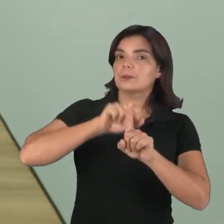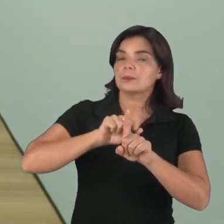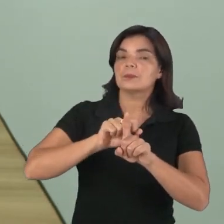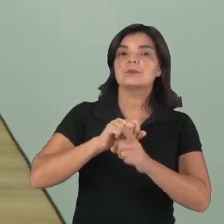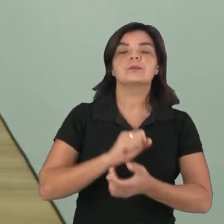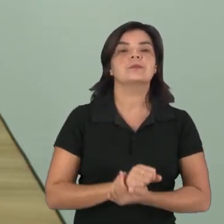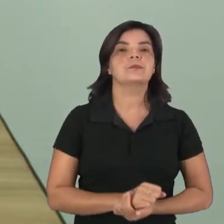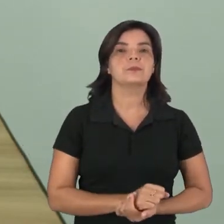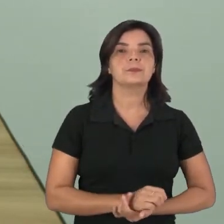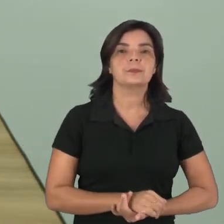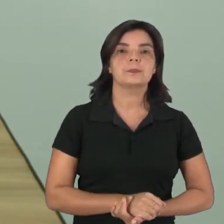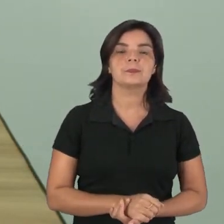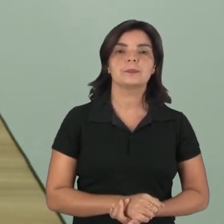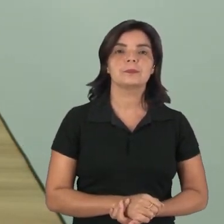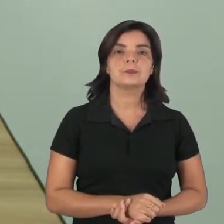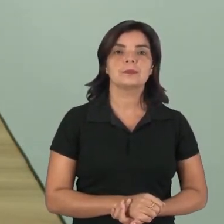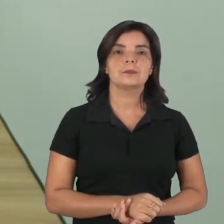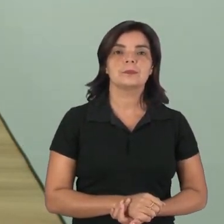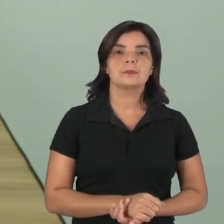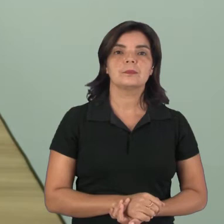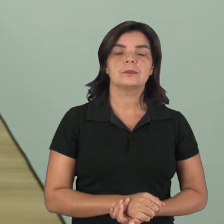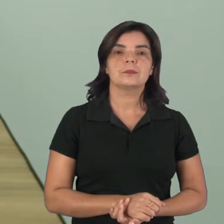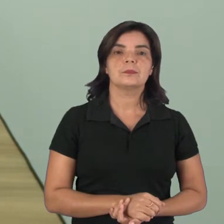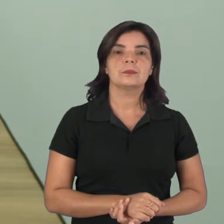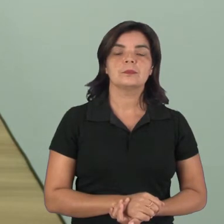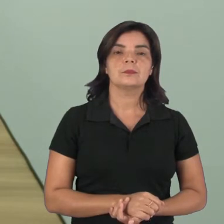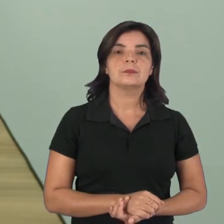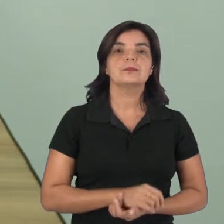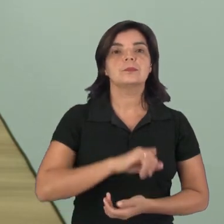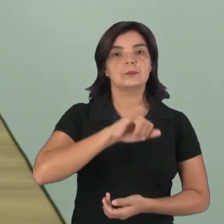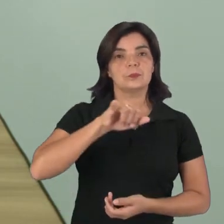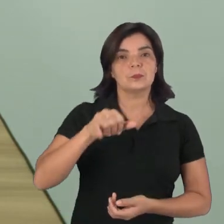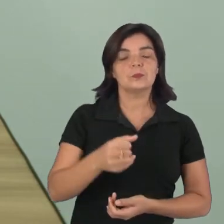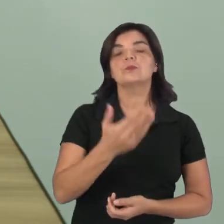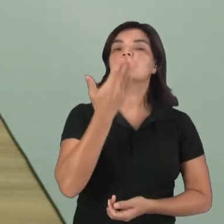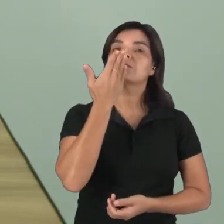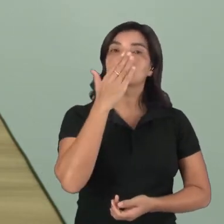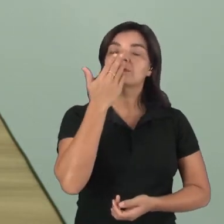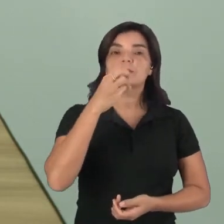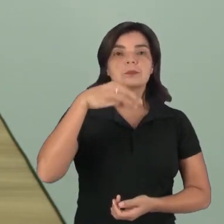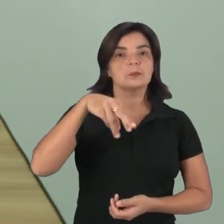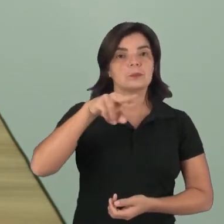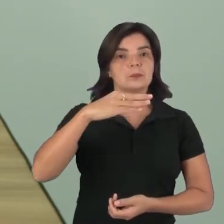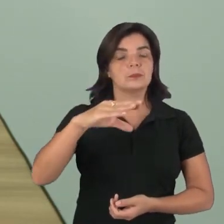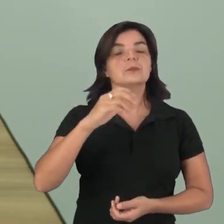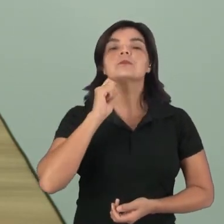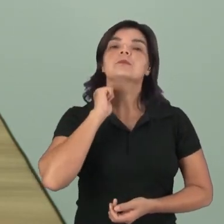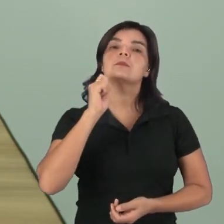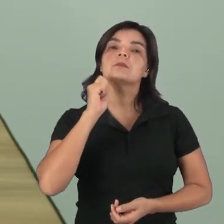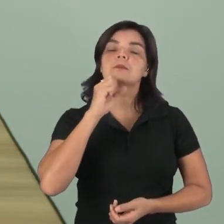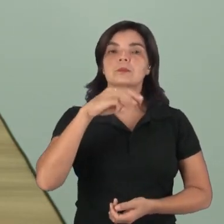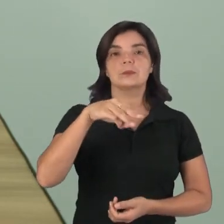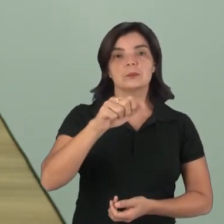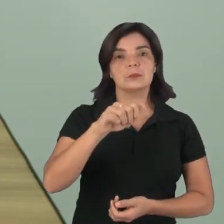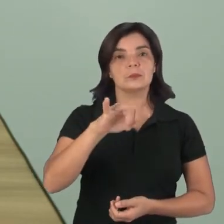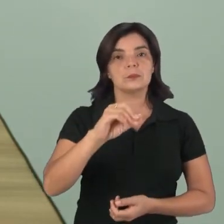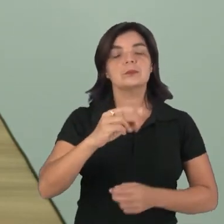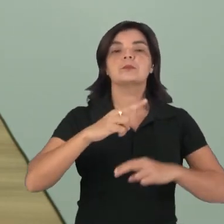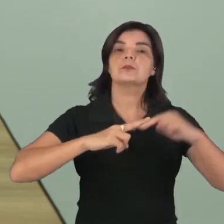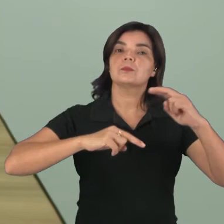calendário vamos lá janeiro fevereiro março abril maio